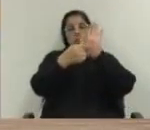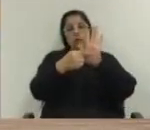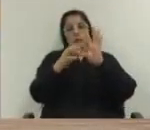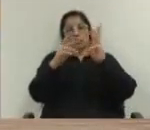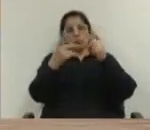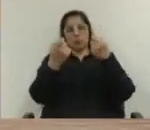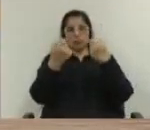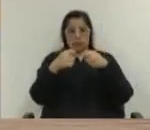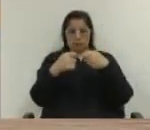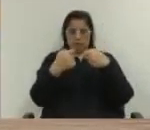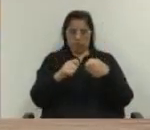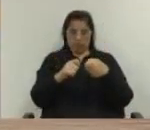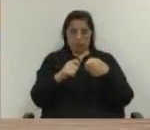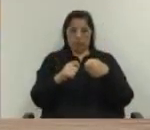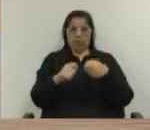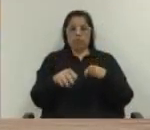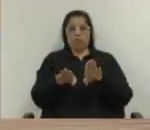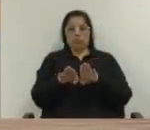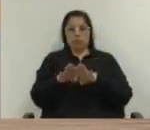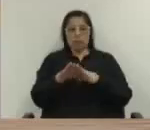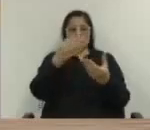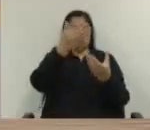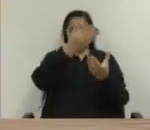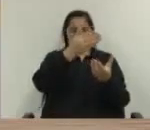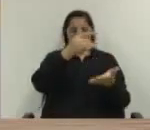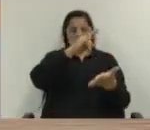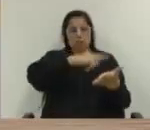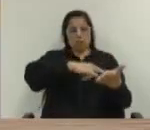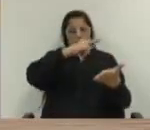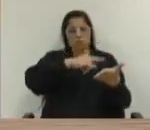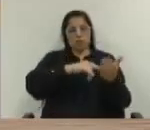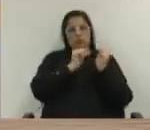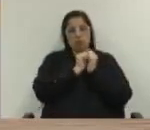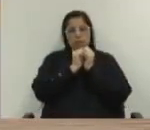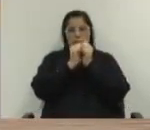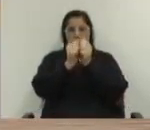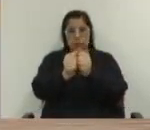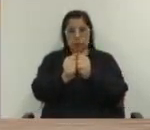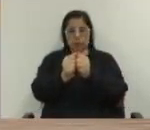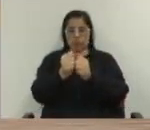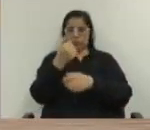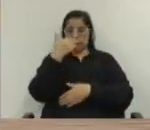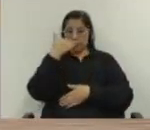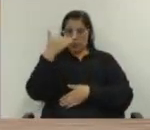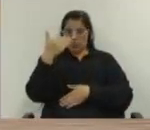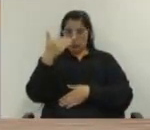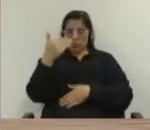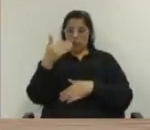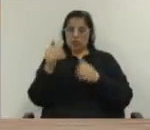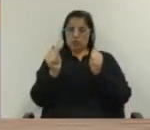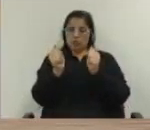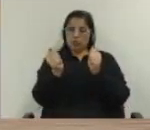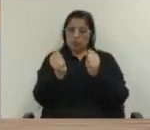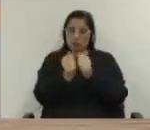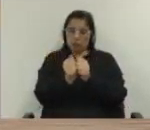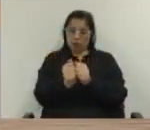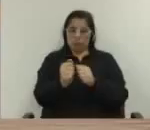à sua apresentação, bem como documentação anexa, no sentido que a mesma faça parte integrante do projeto de lei ora